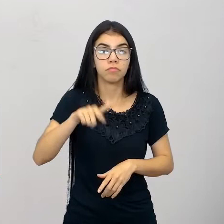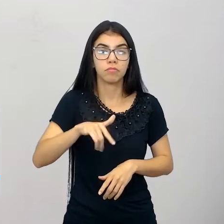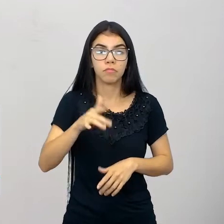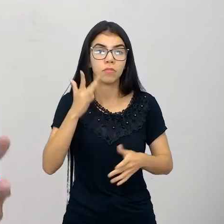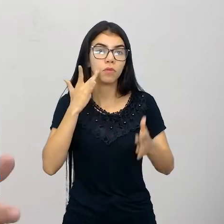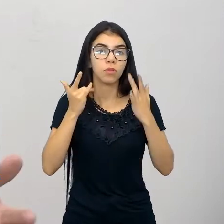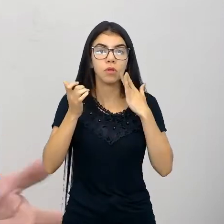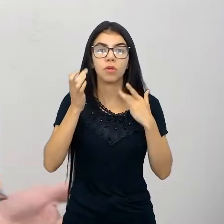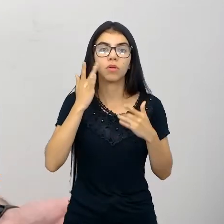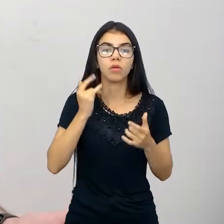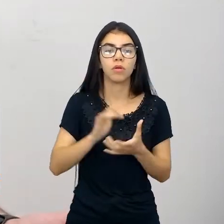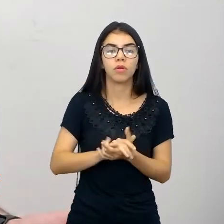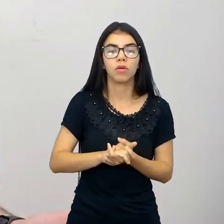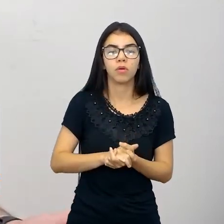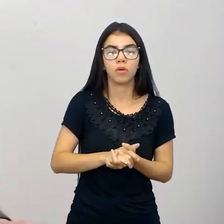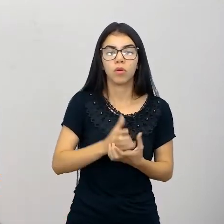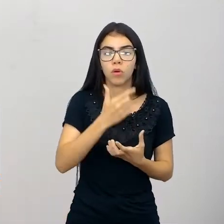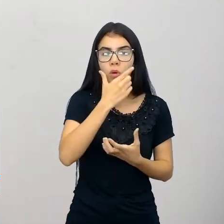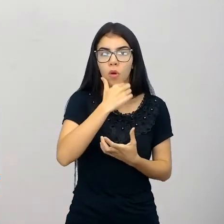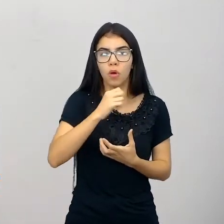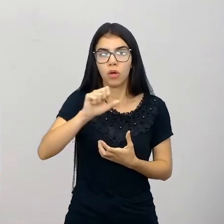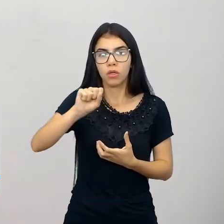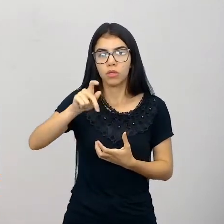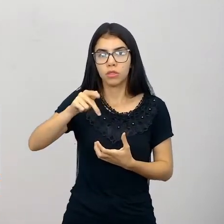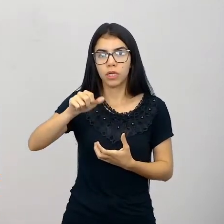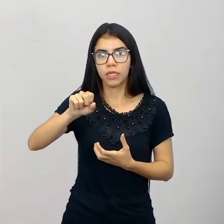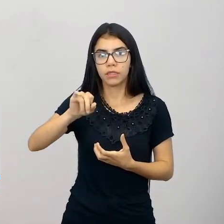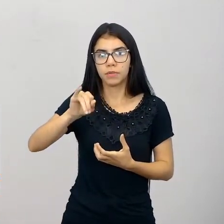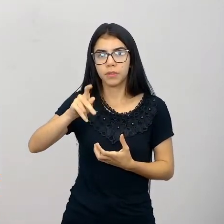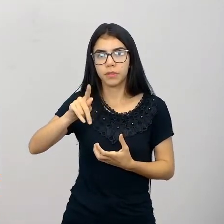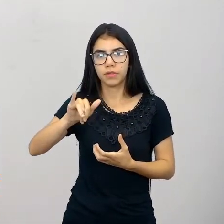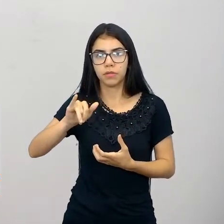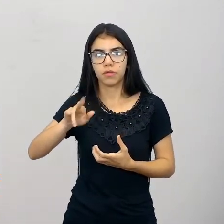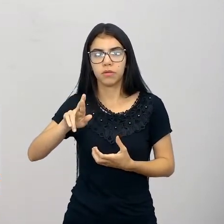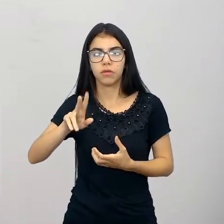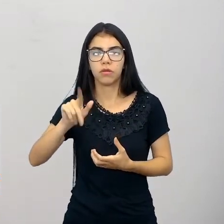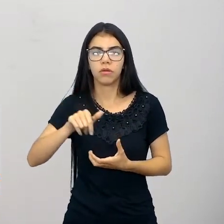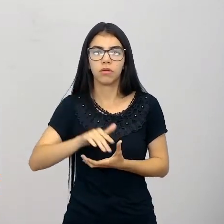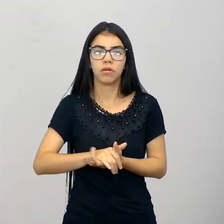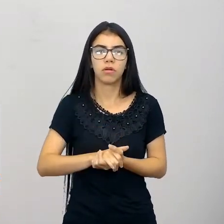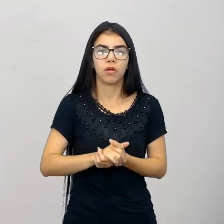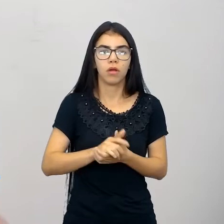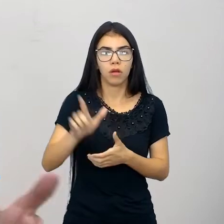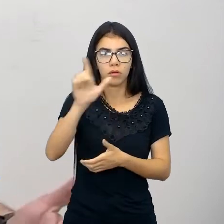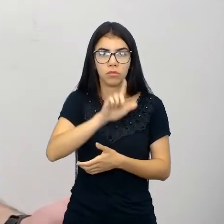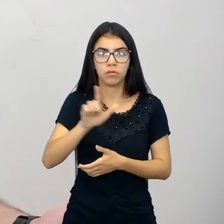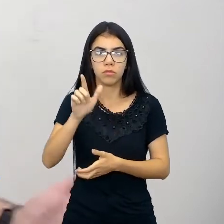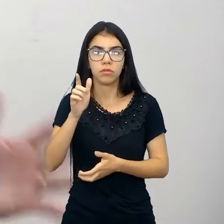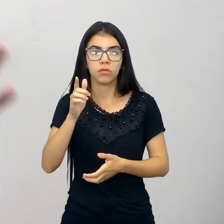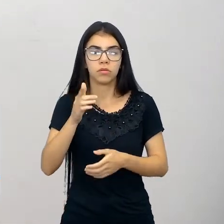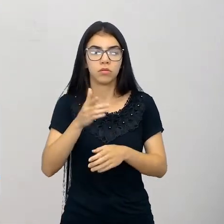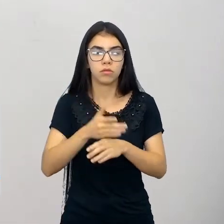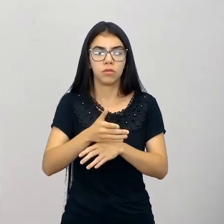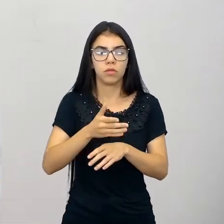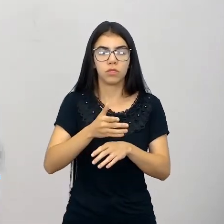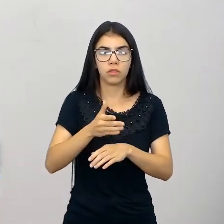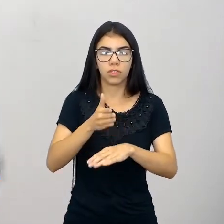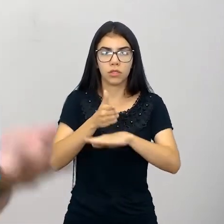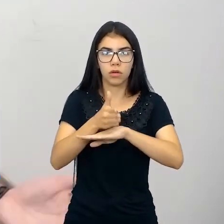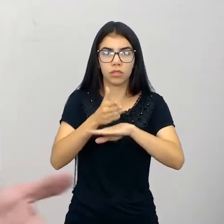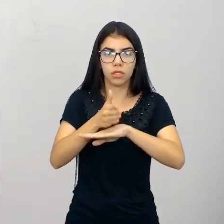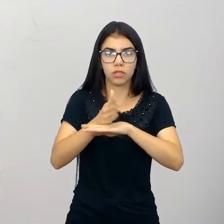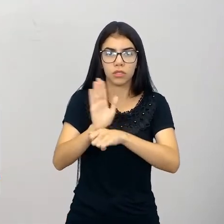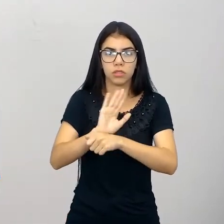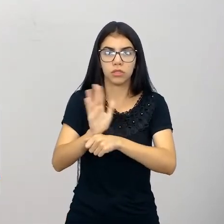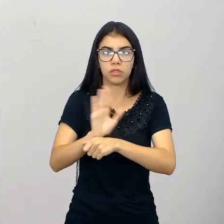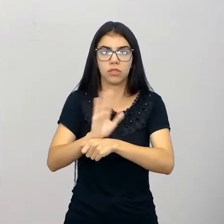teatro, senão Shakespeare não seria literatura. A literatura, ela tá no cinema, a literatura, ela tá, sei lá, no TikTok, não sei, vamos debater